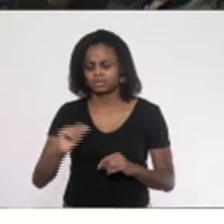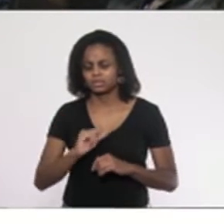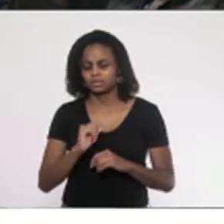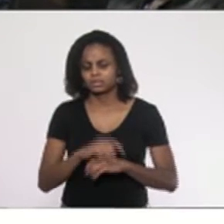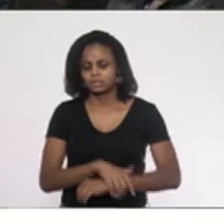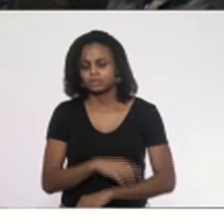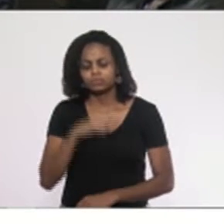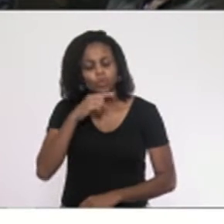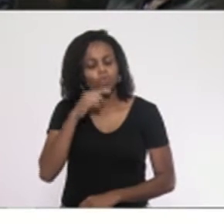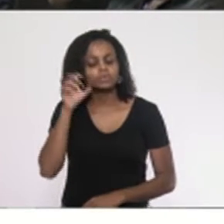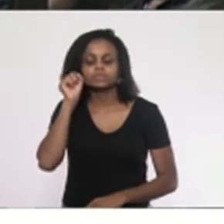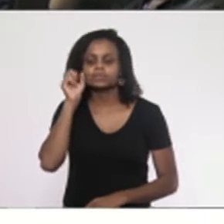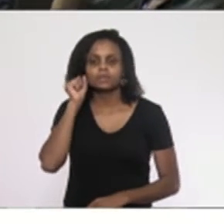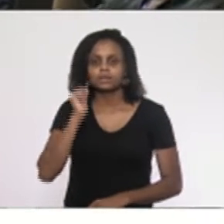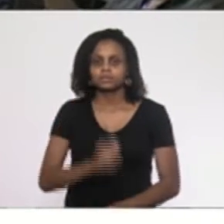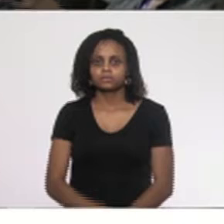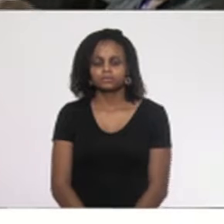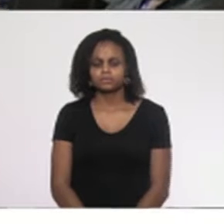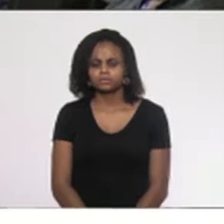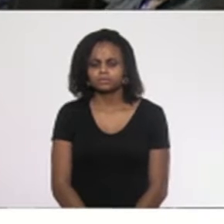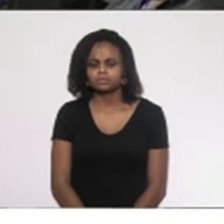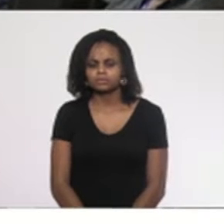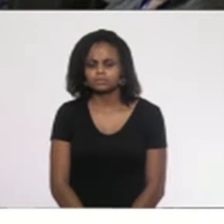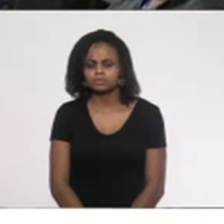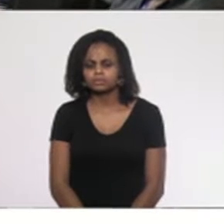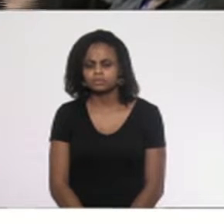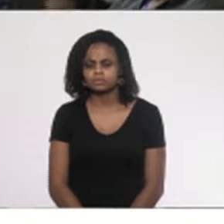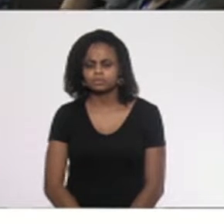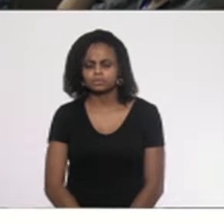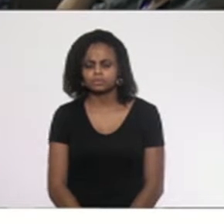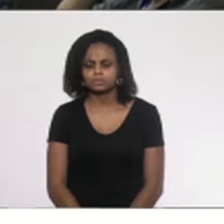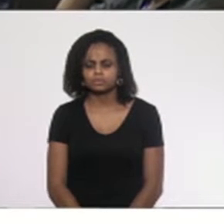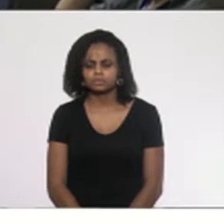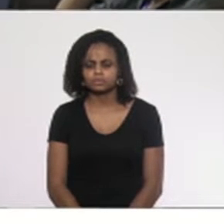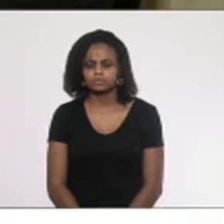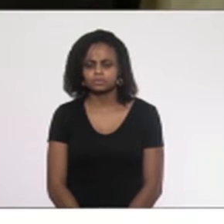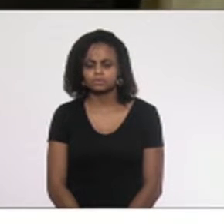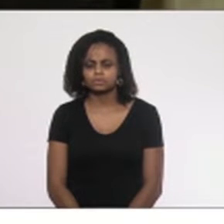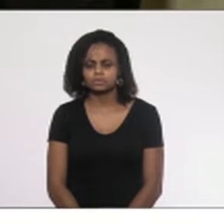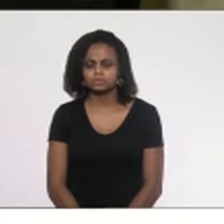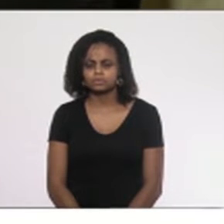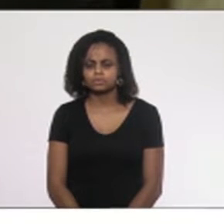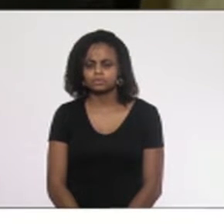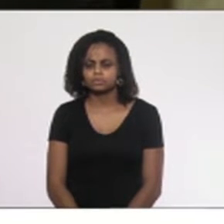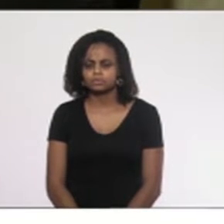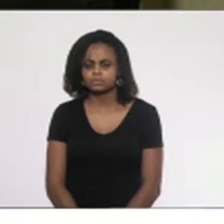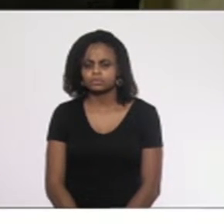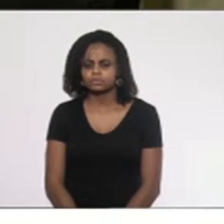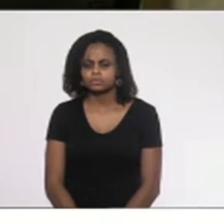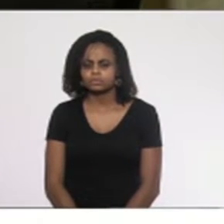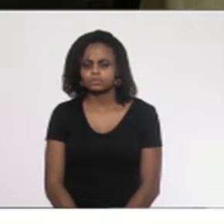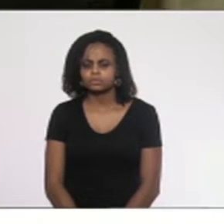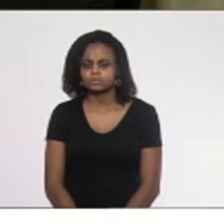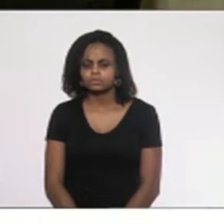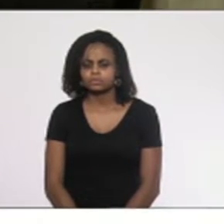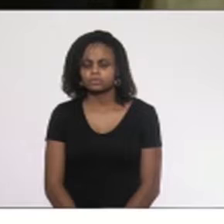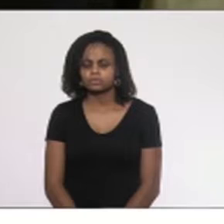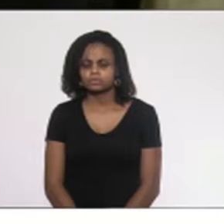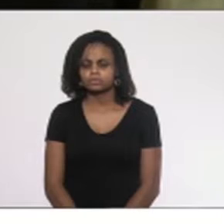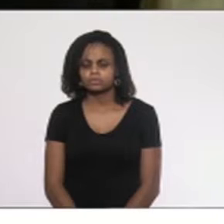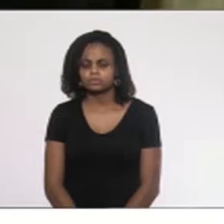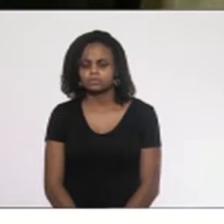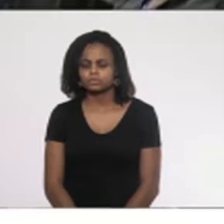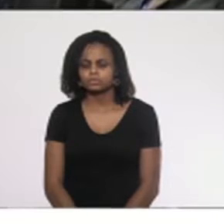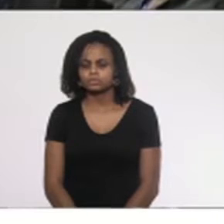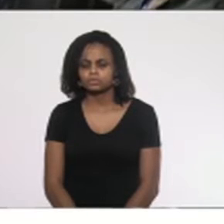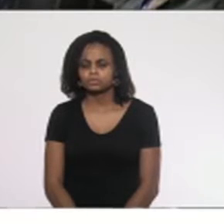o meu voto. Está passado aqui para a secretária. Vamos deliberar agora sobre... Faço questão